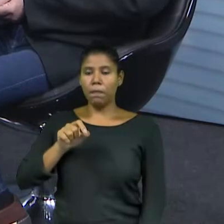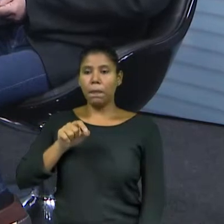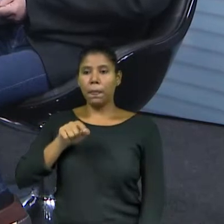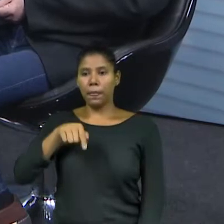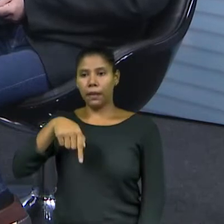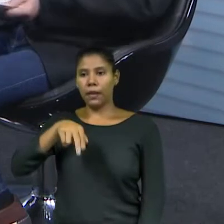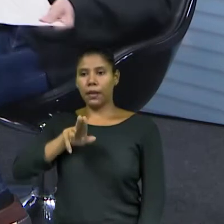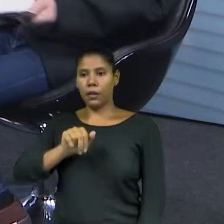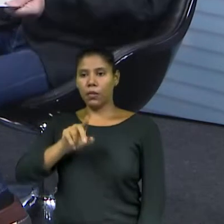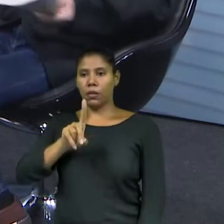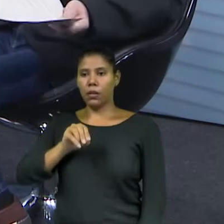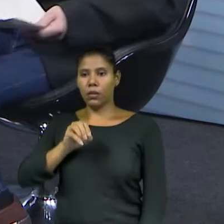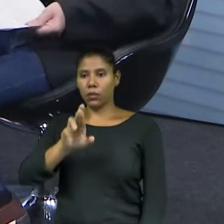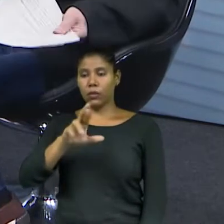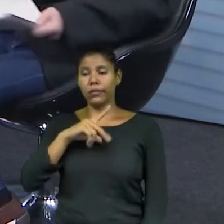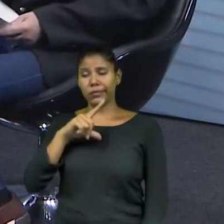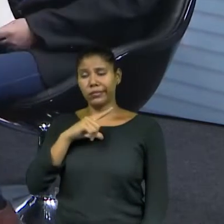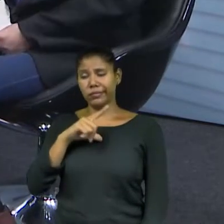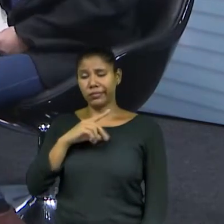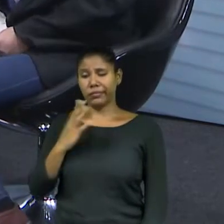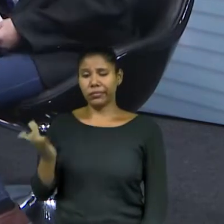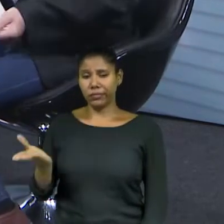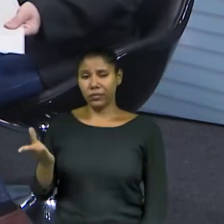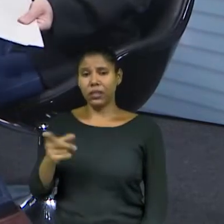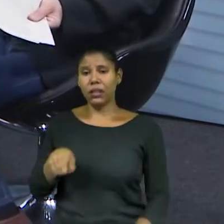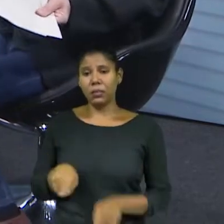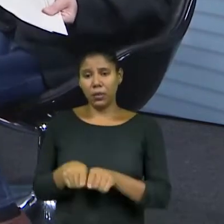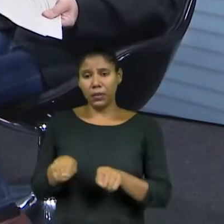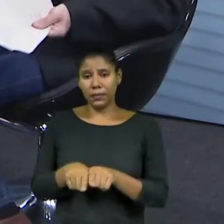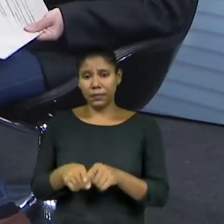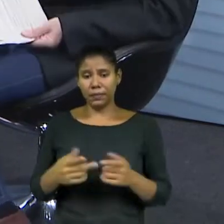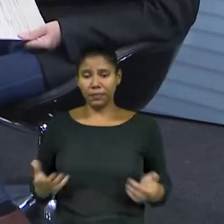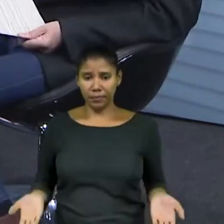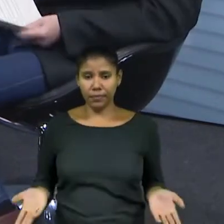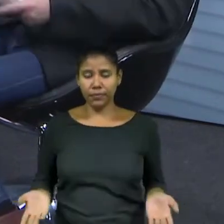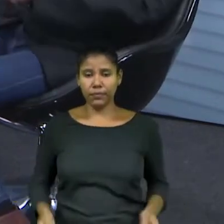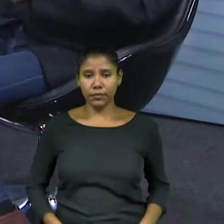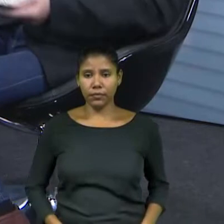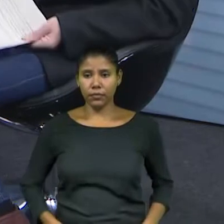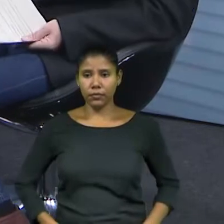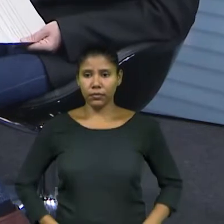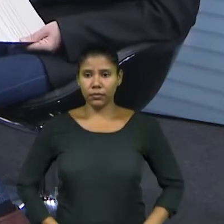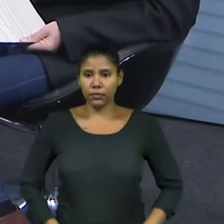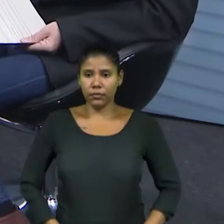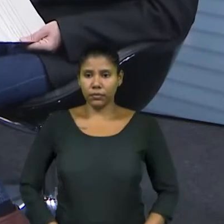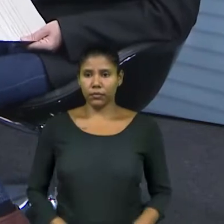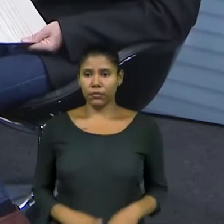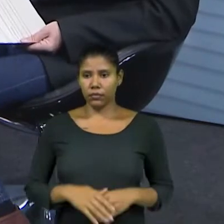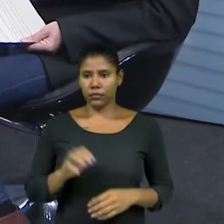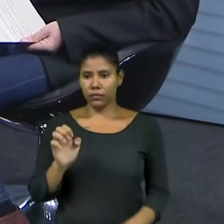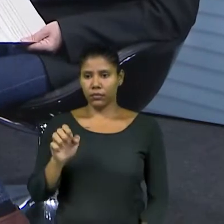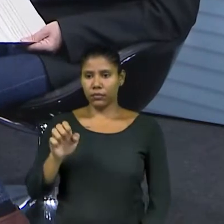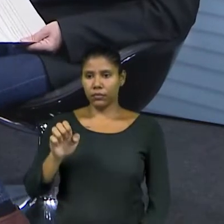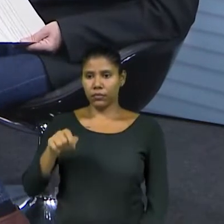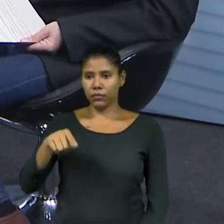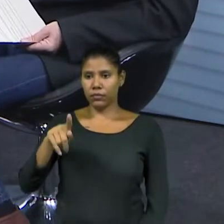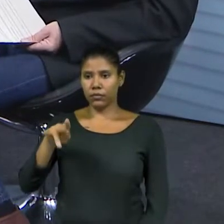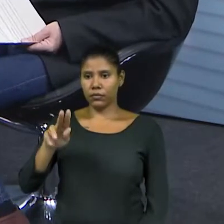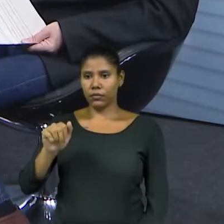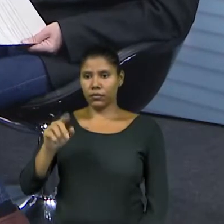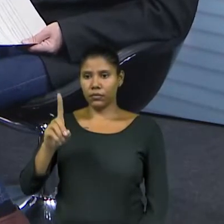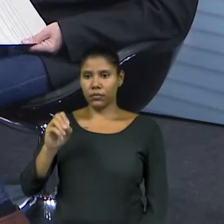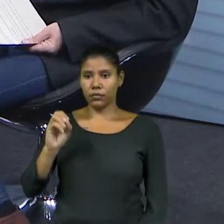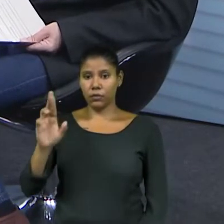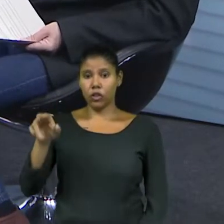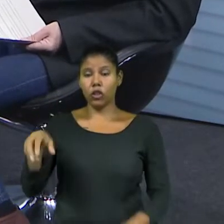produz mais pescado que o Brasil. Que o Brasil. Como é que pode isso? Temos que agir. O Equador, comparado com a costa brasileira, mas a produção dele